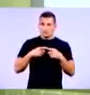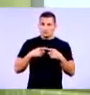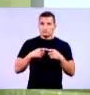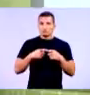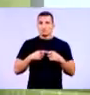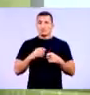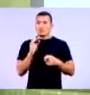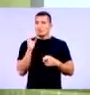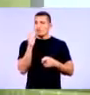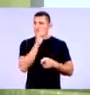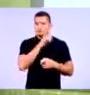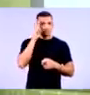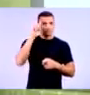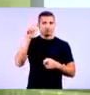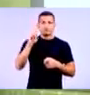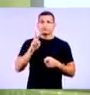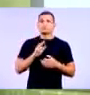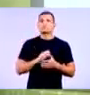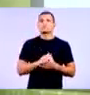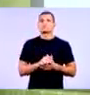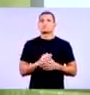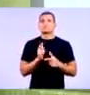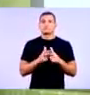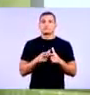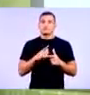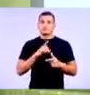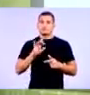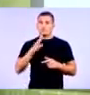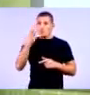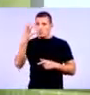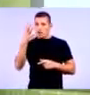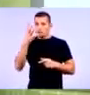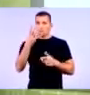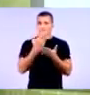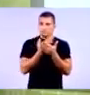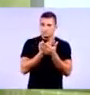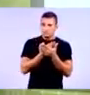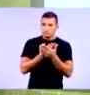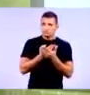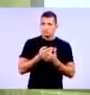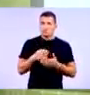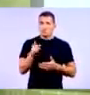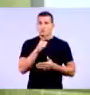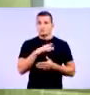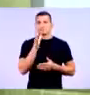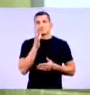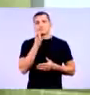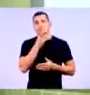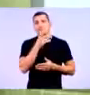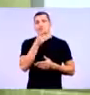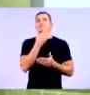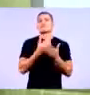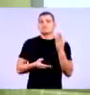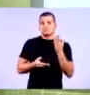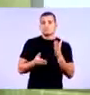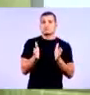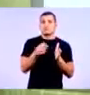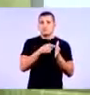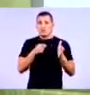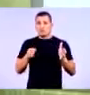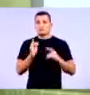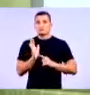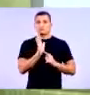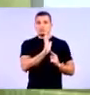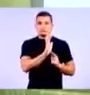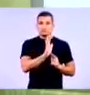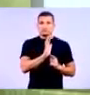imediato, 2 dias no máximo, porque nós só temos 4 encontros. Então, se você demandar muito tempo, você vai perder o prazo de apresentação.